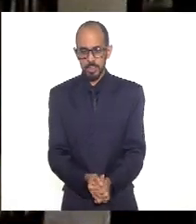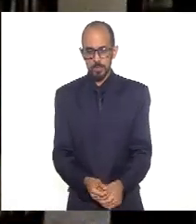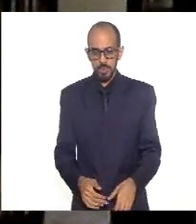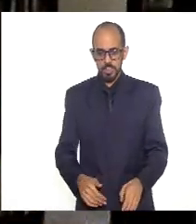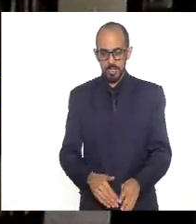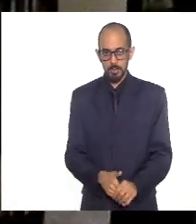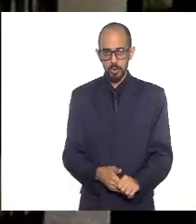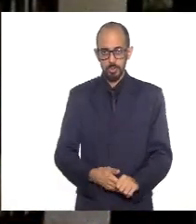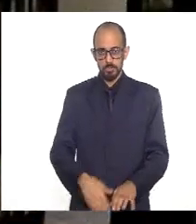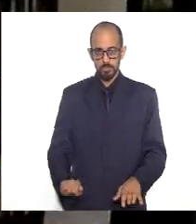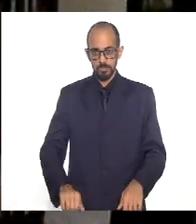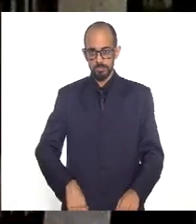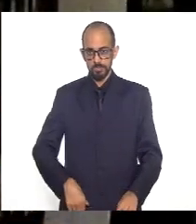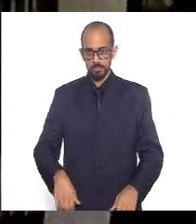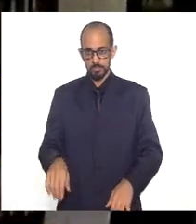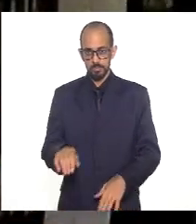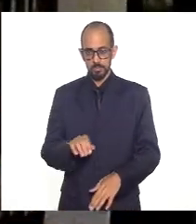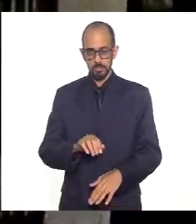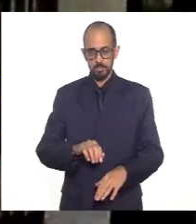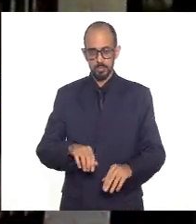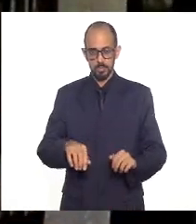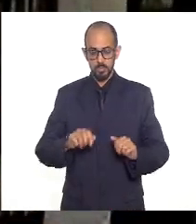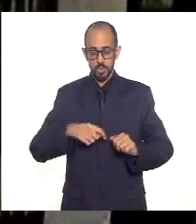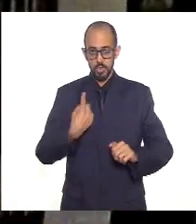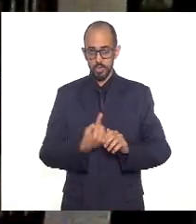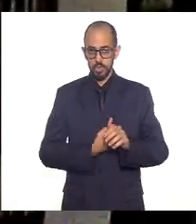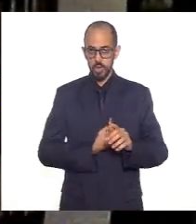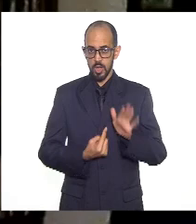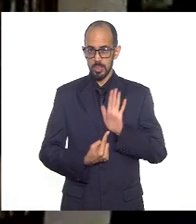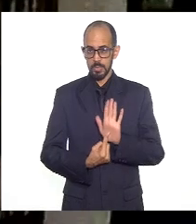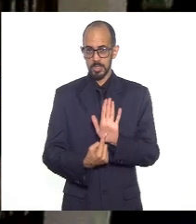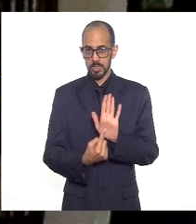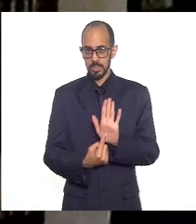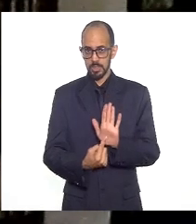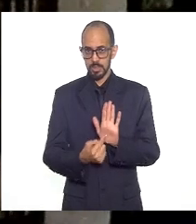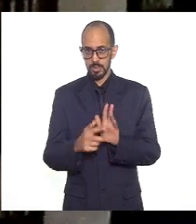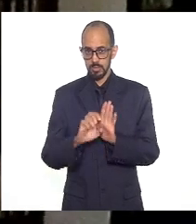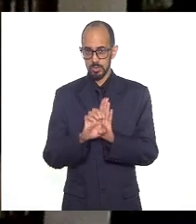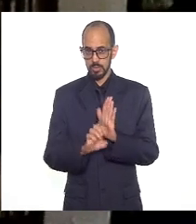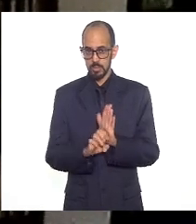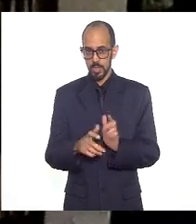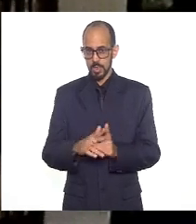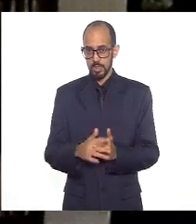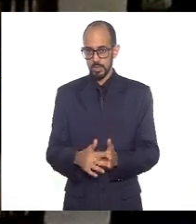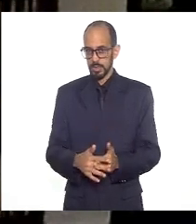todo. Então, nós apresentamos emendas